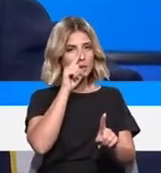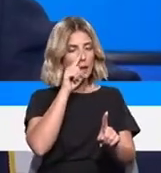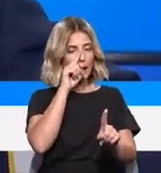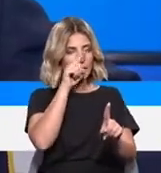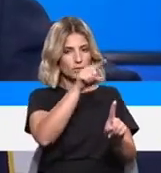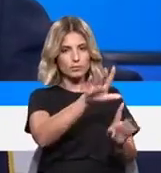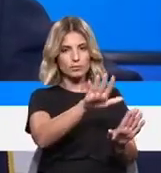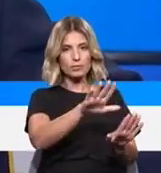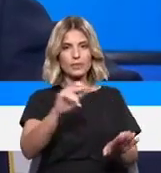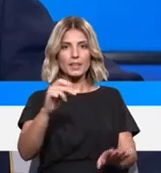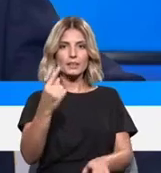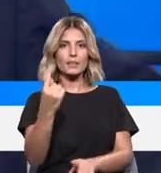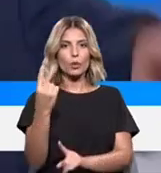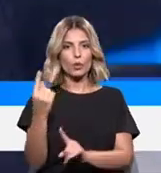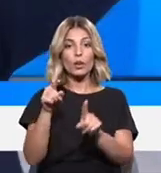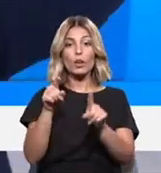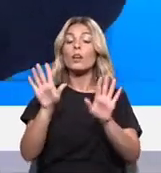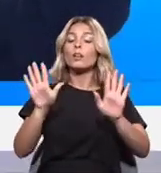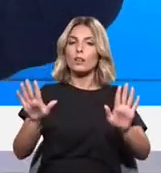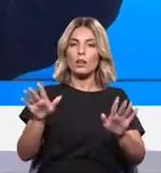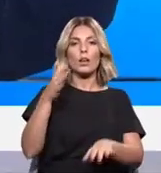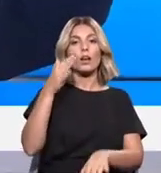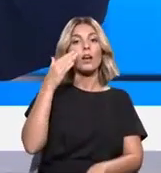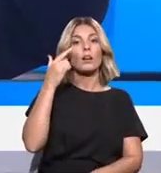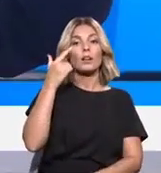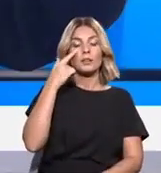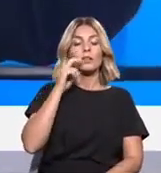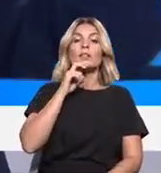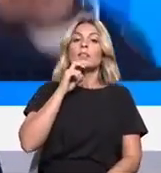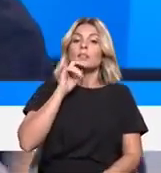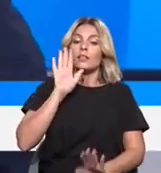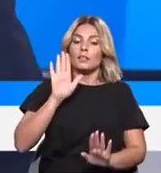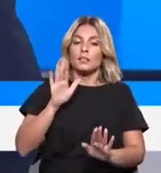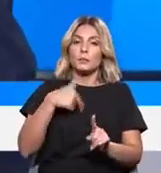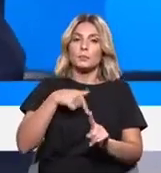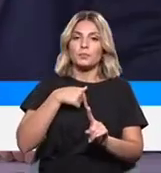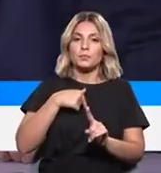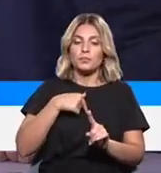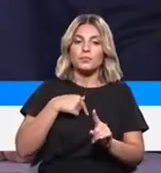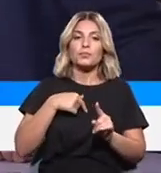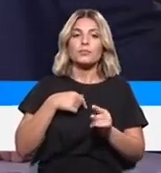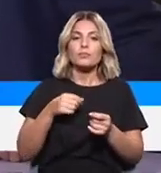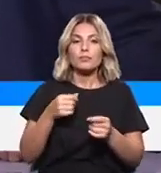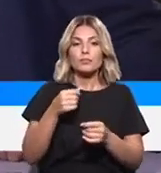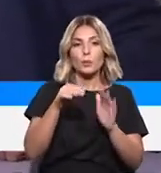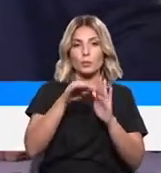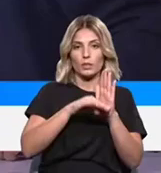óra num programa deing chamam